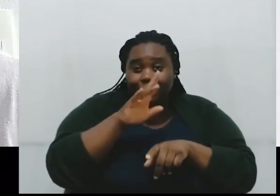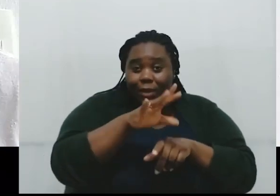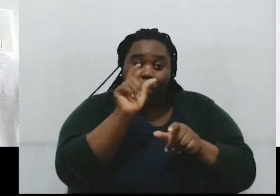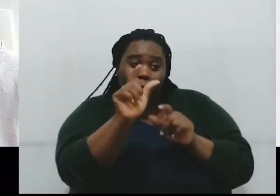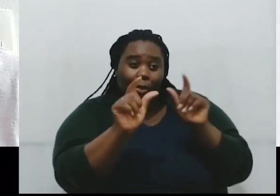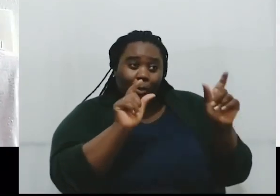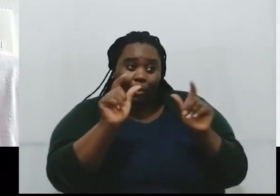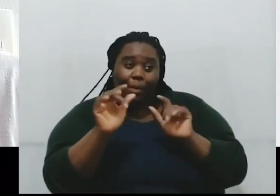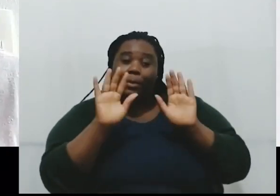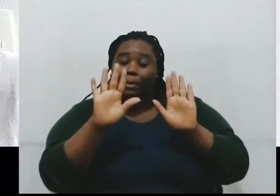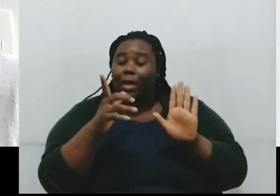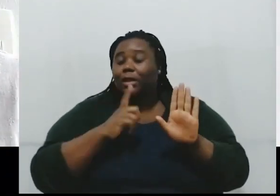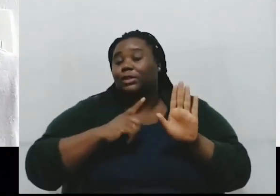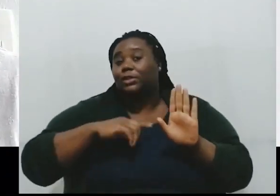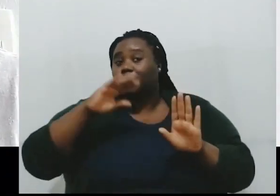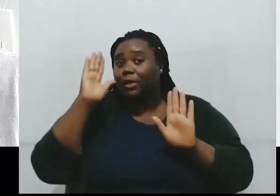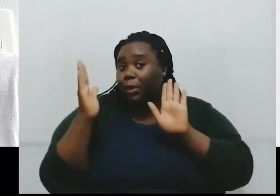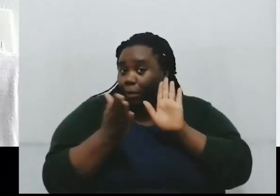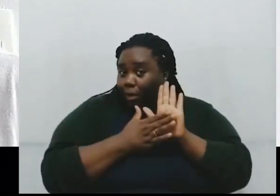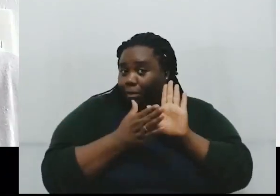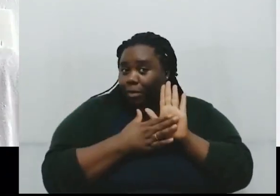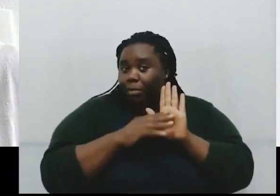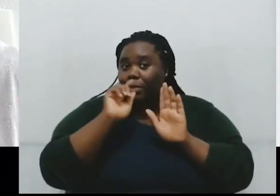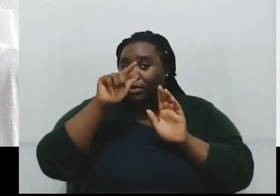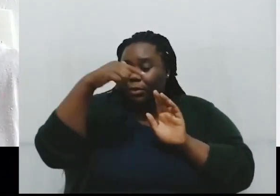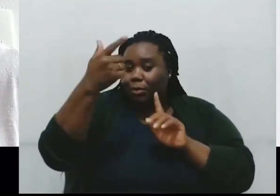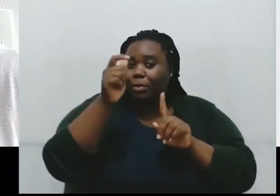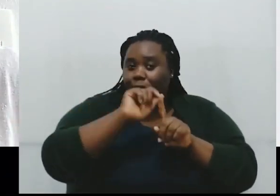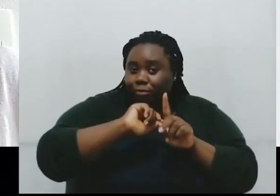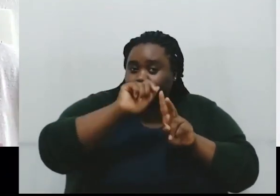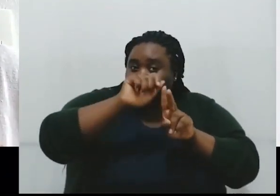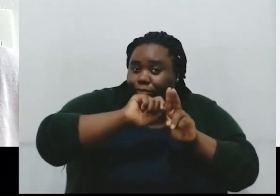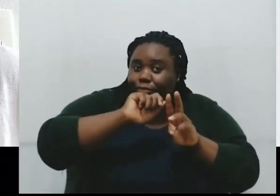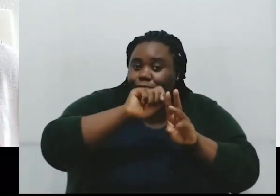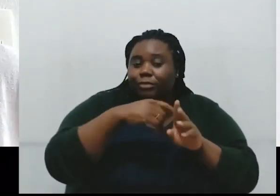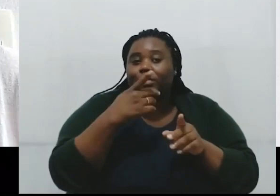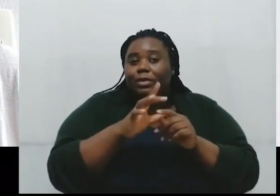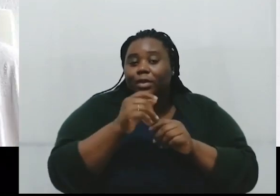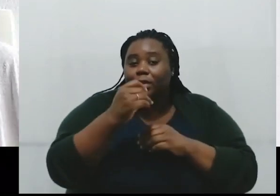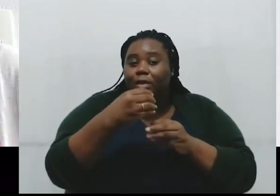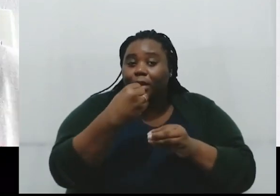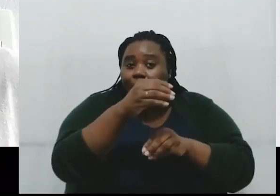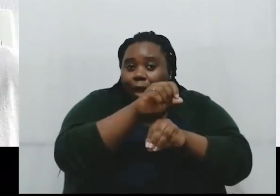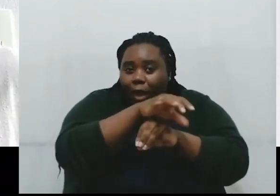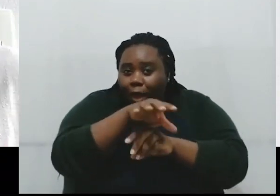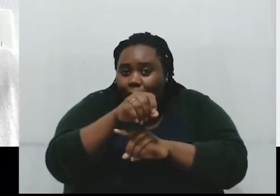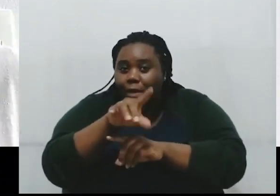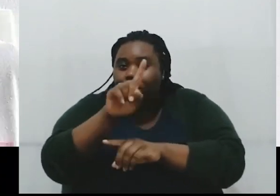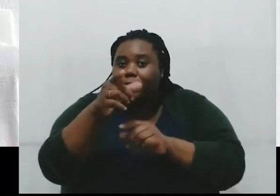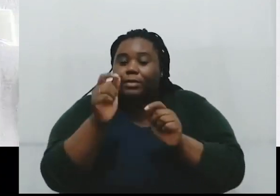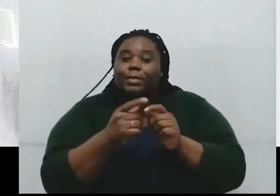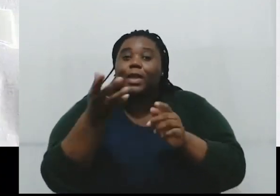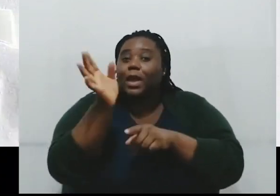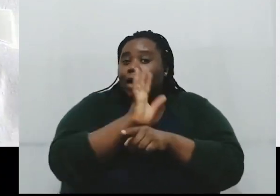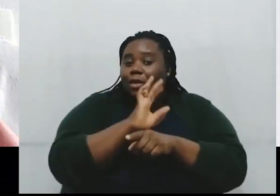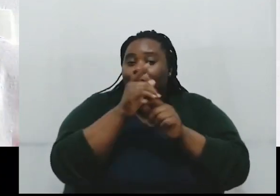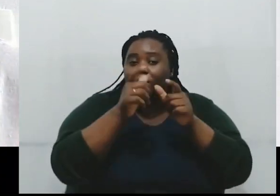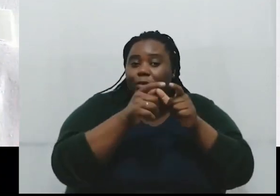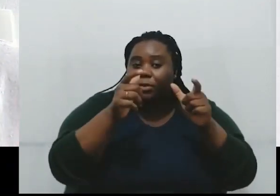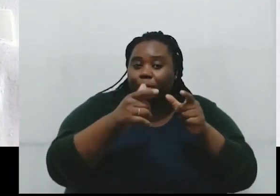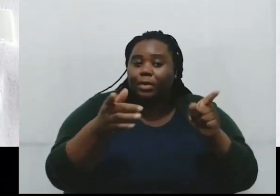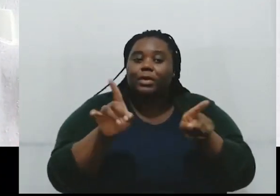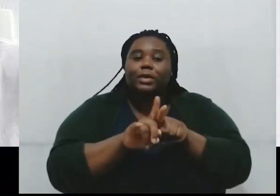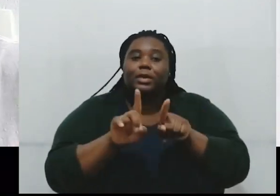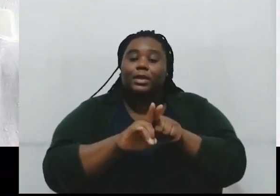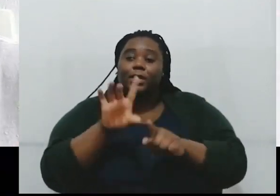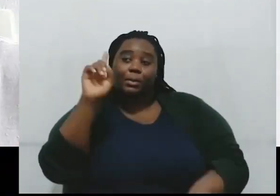tenho a proposta que é, nos próximos meses, aos poucos, soltando vídeos maiores e individuais